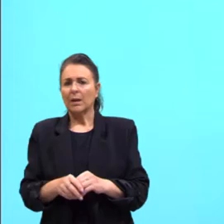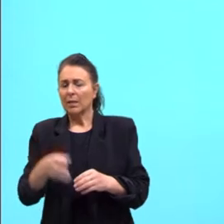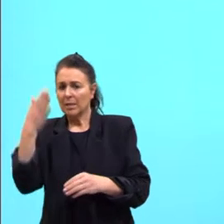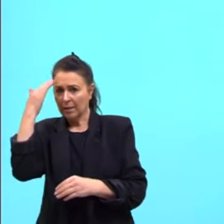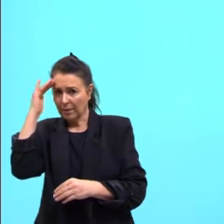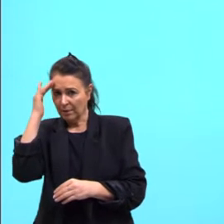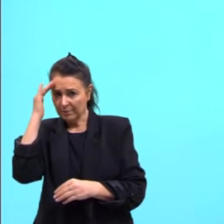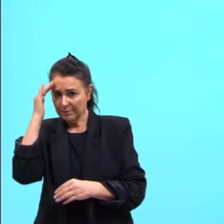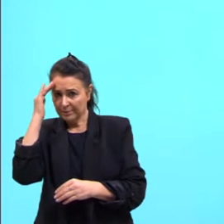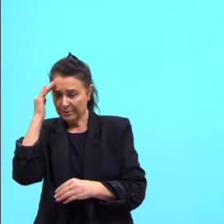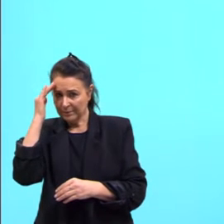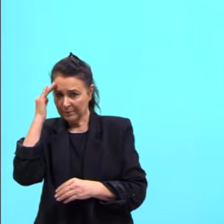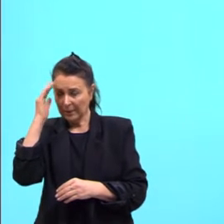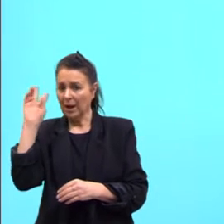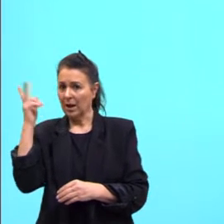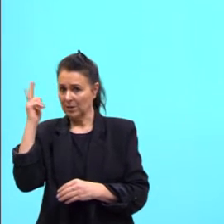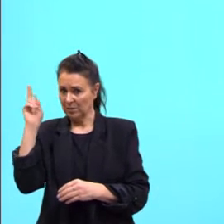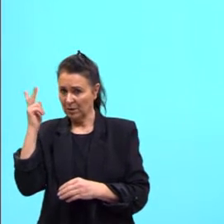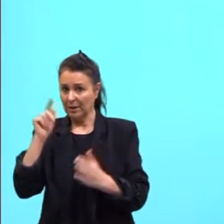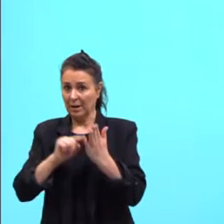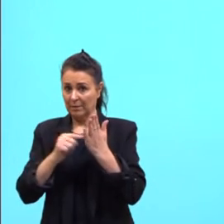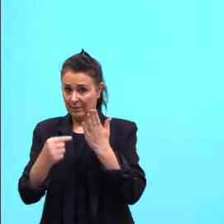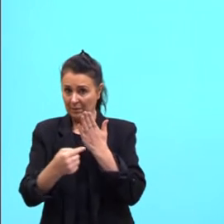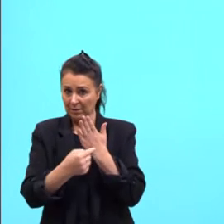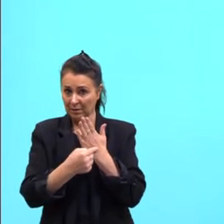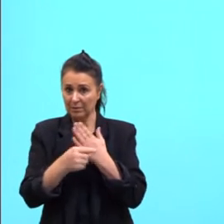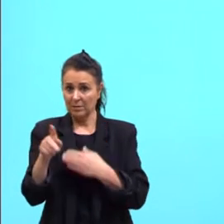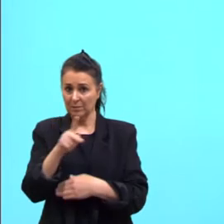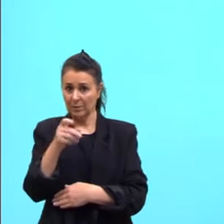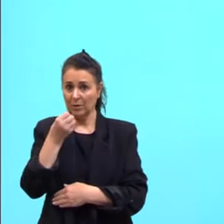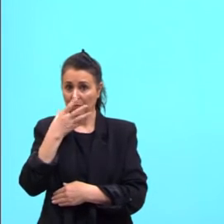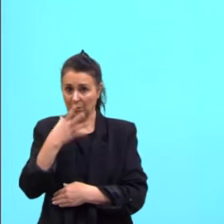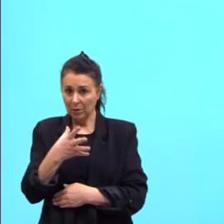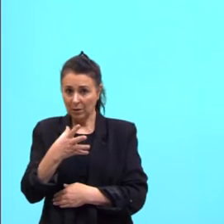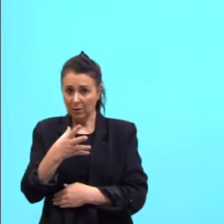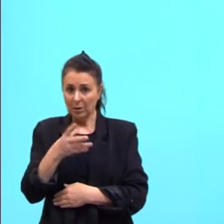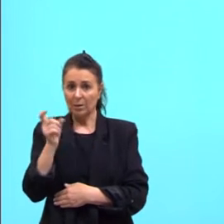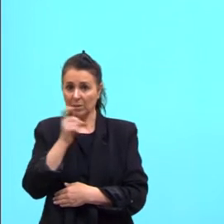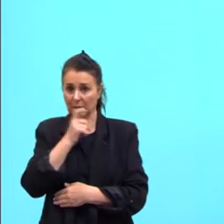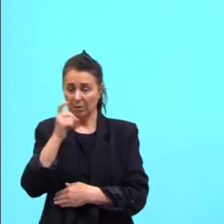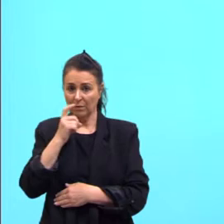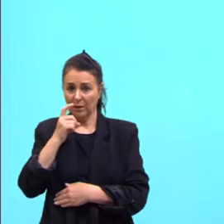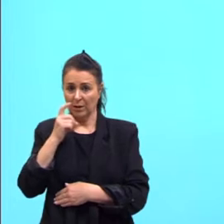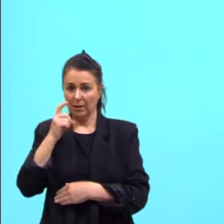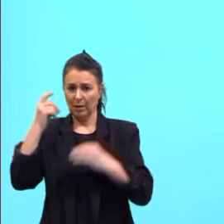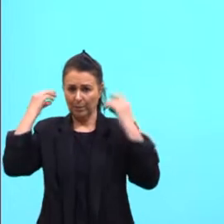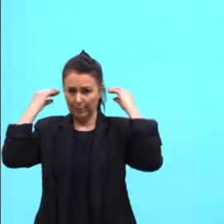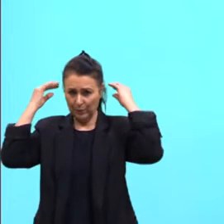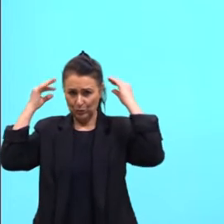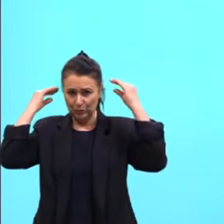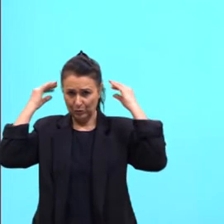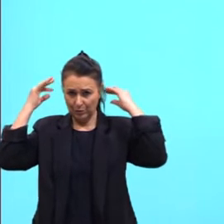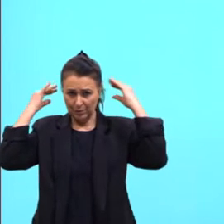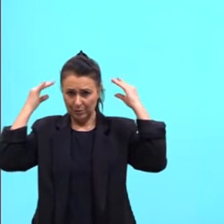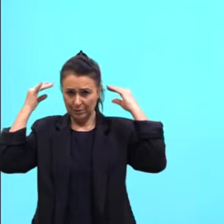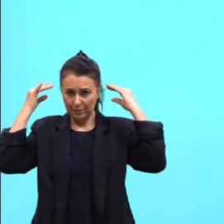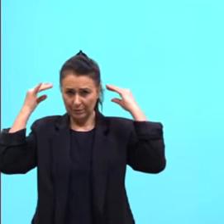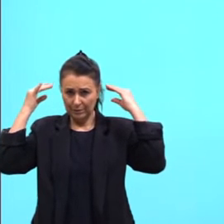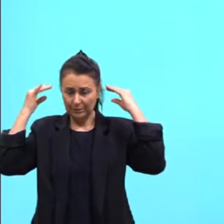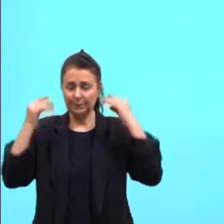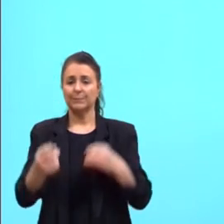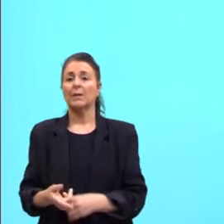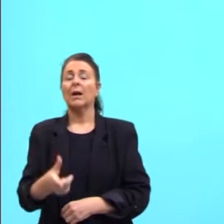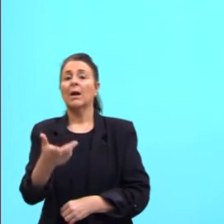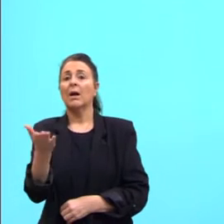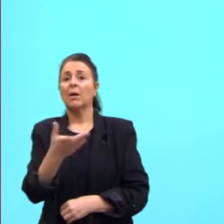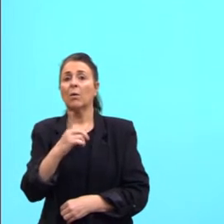gente como a história da novela mexicana de separação Acho que fica mais tranquilo né é bom Aqui